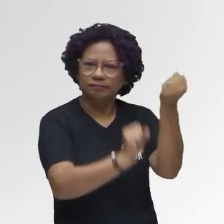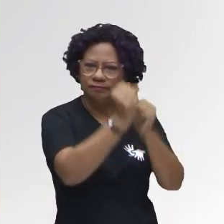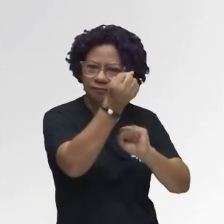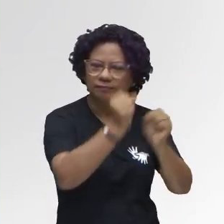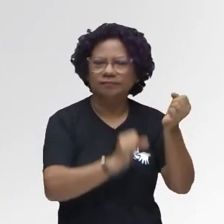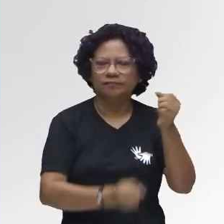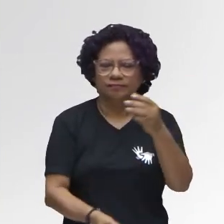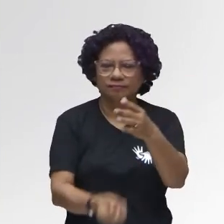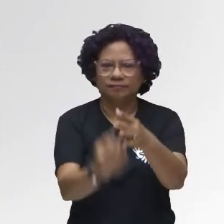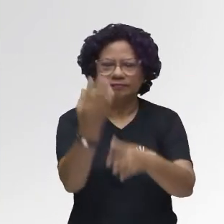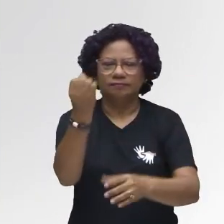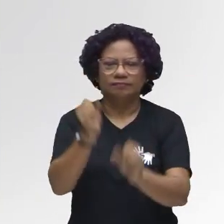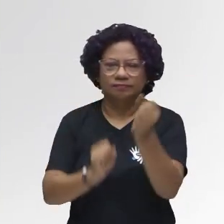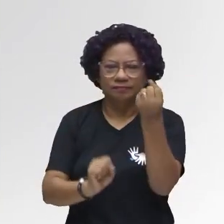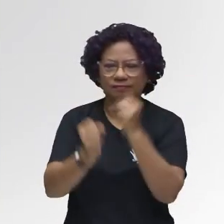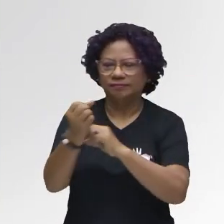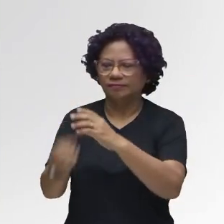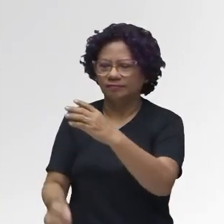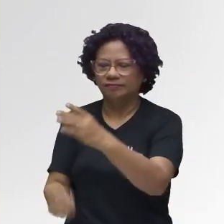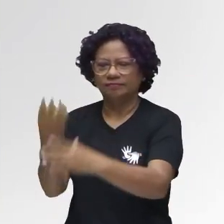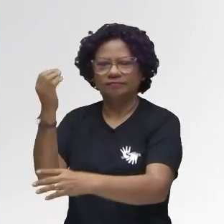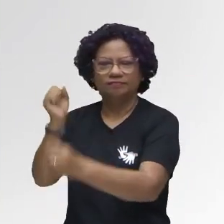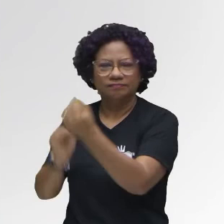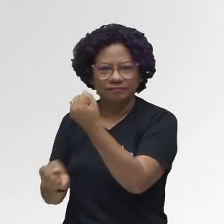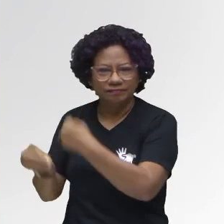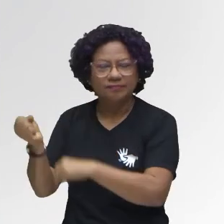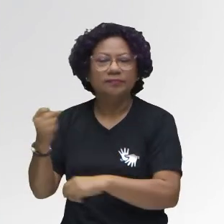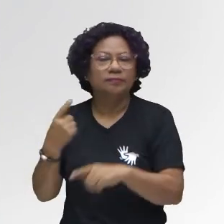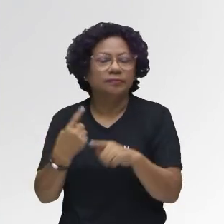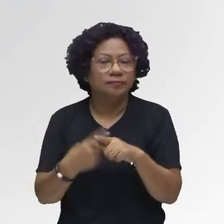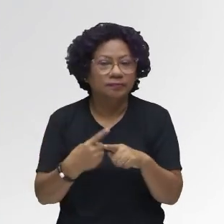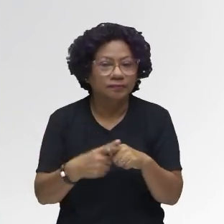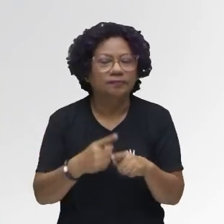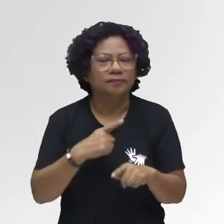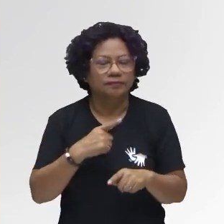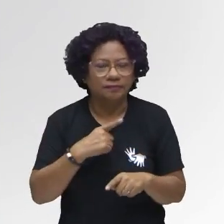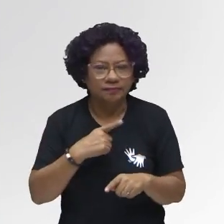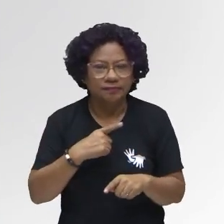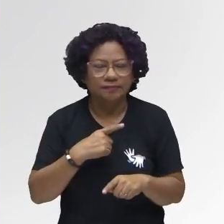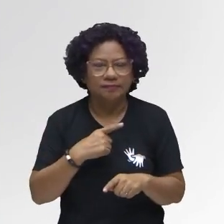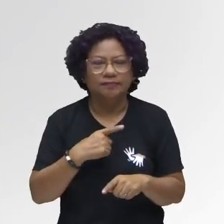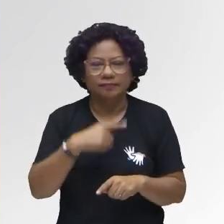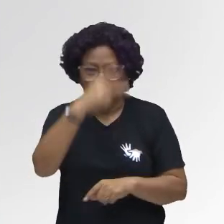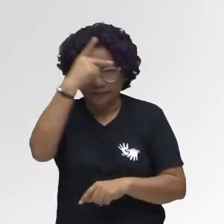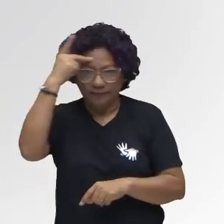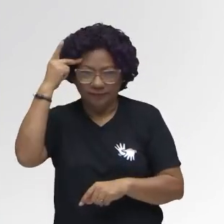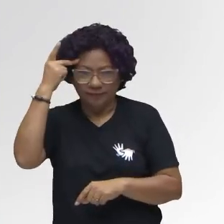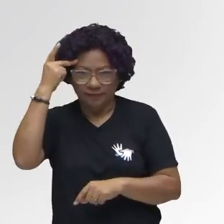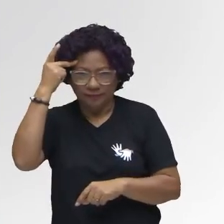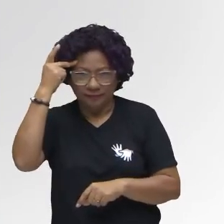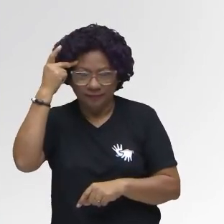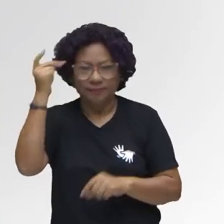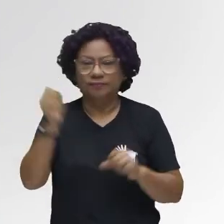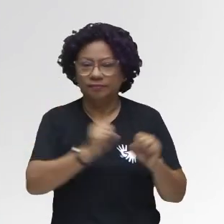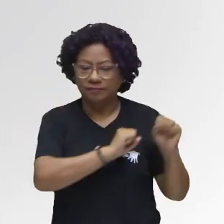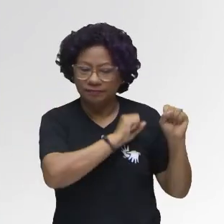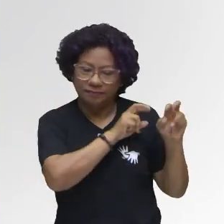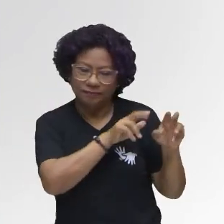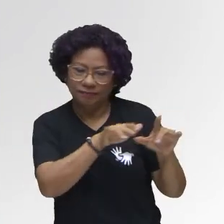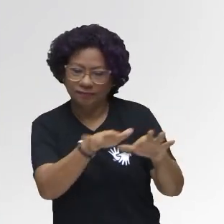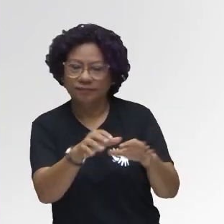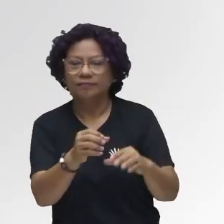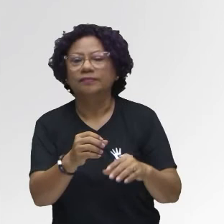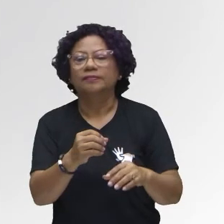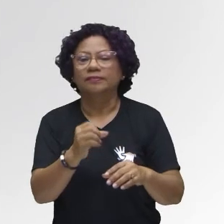maior concentração de áreas urbanas, porque tem as indústrias, as populações vão se direcionar para lá e onde tem muita